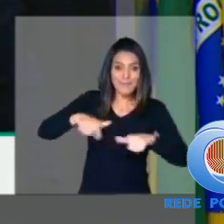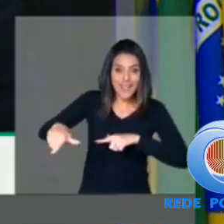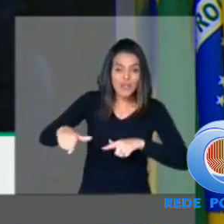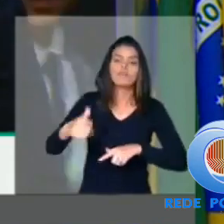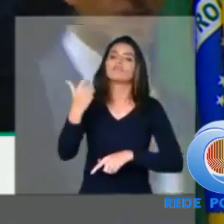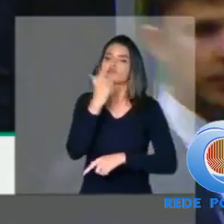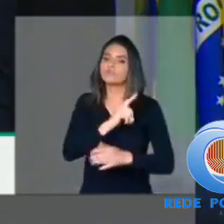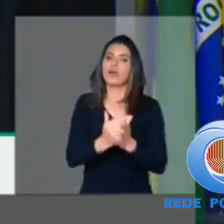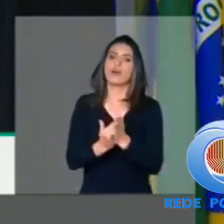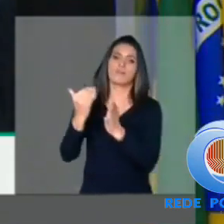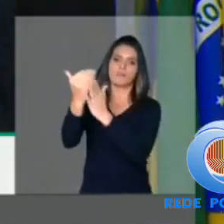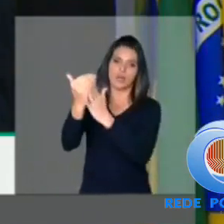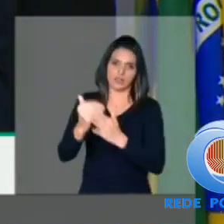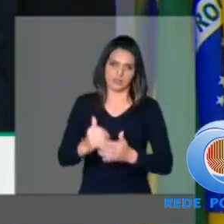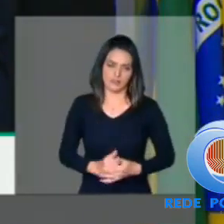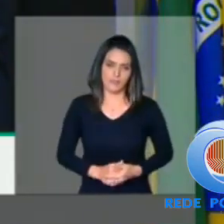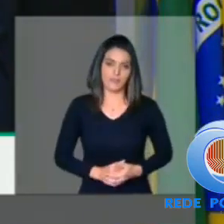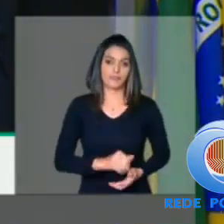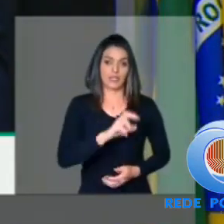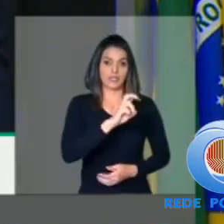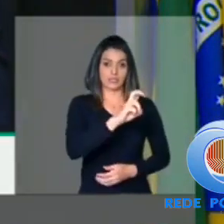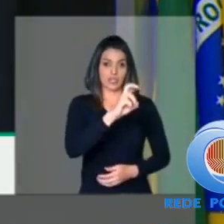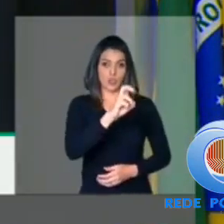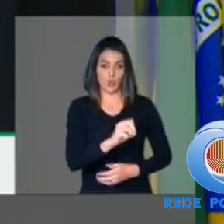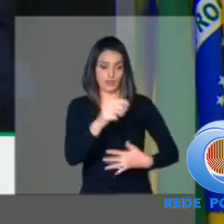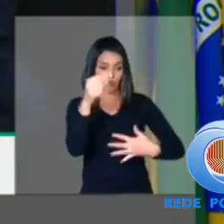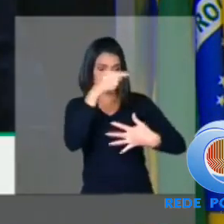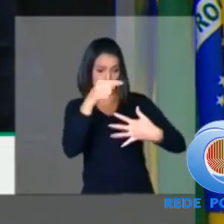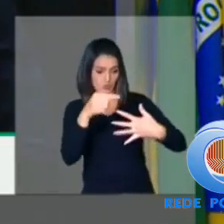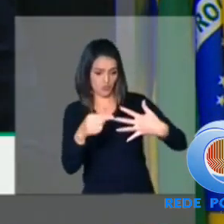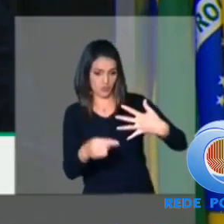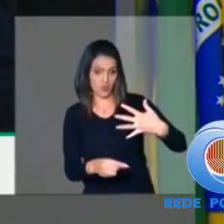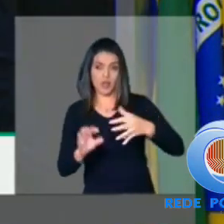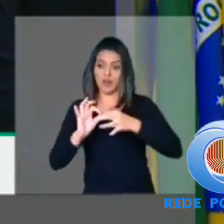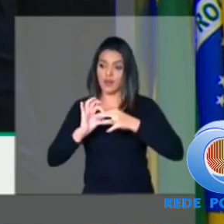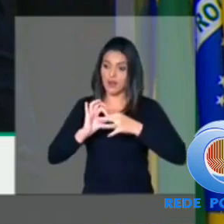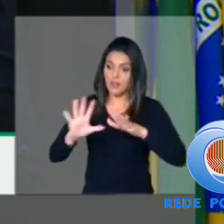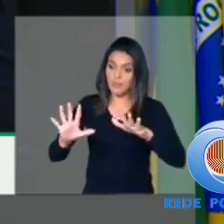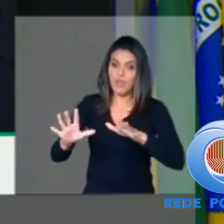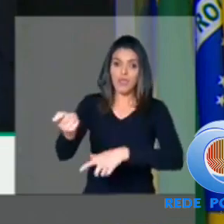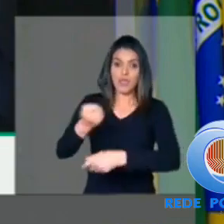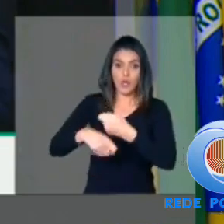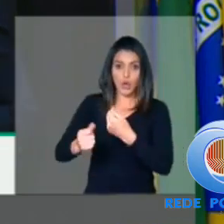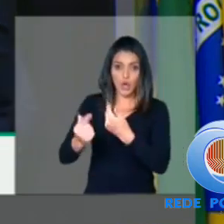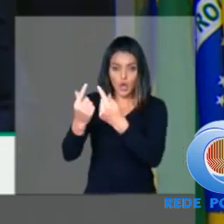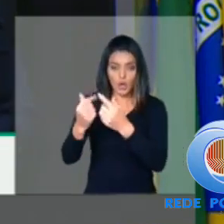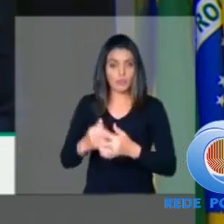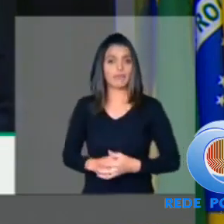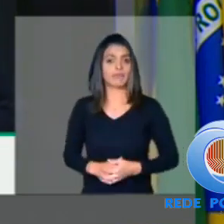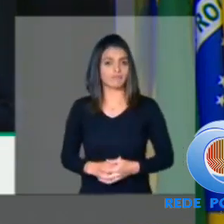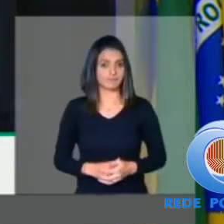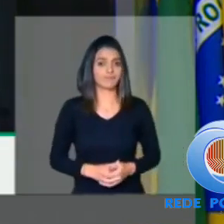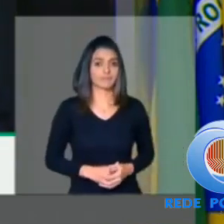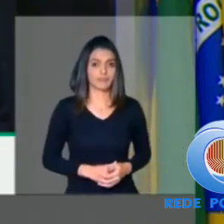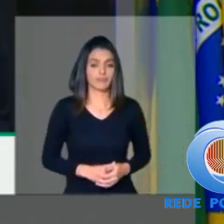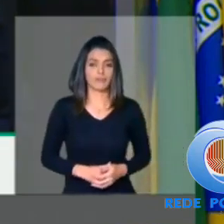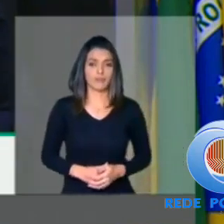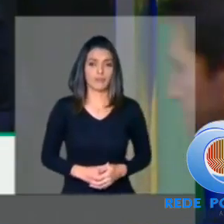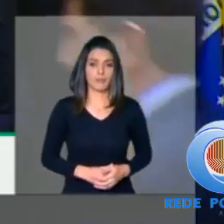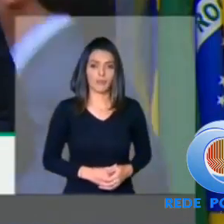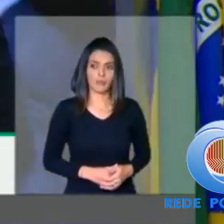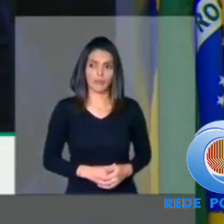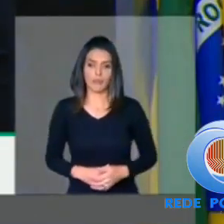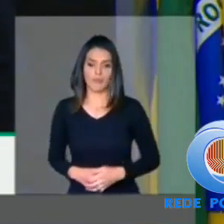vamos avançar em 50 itens no índice de liberdade econômica. Nós precisamos que o